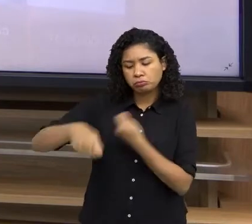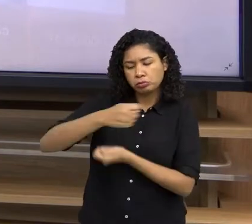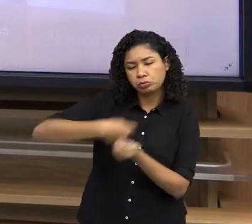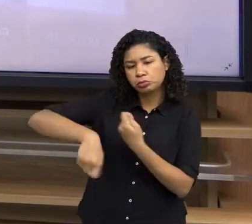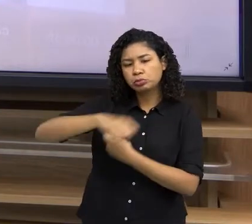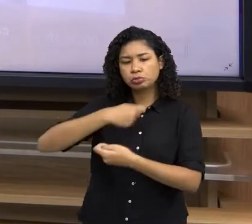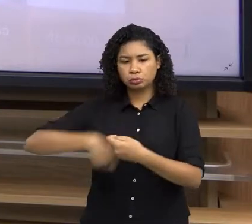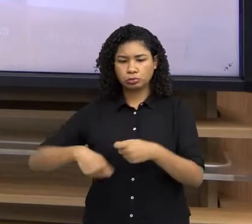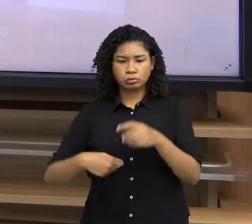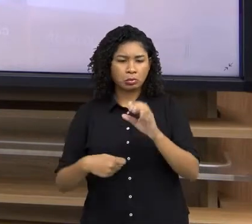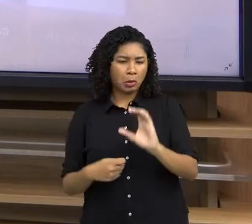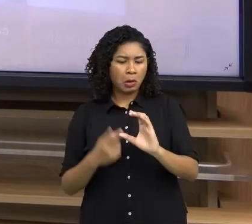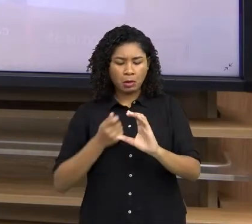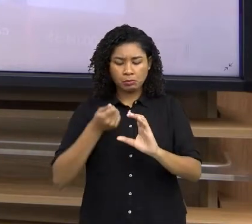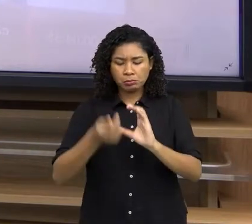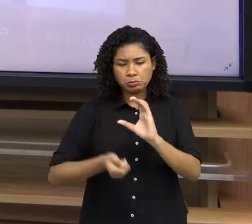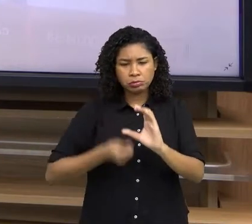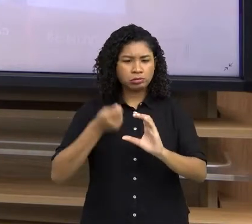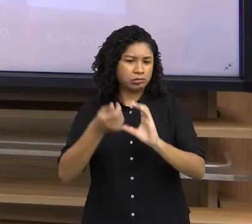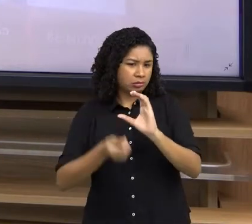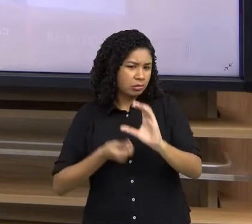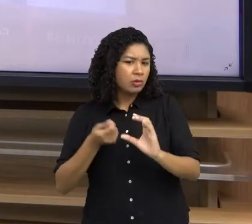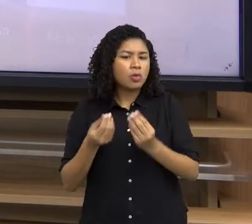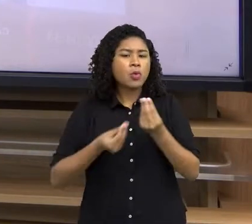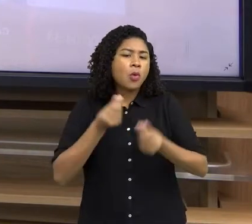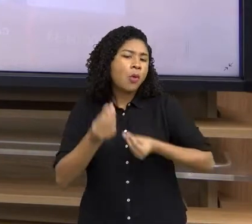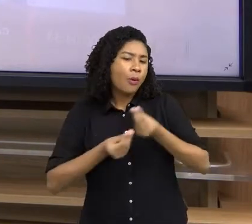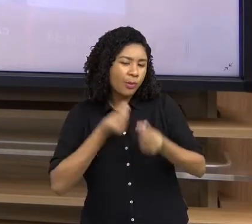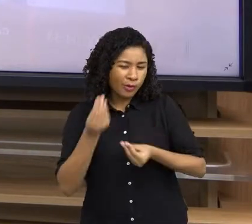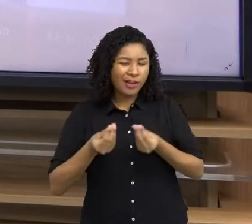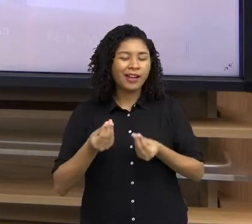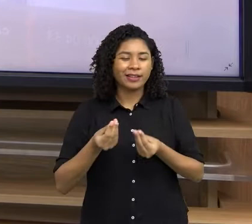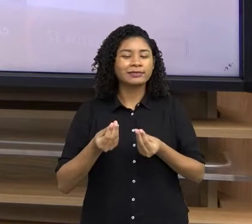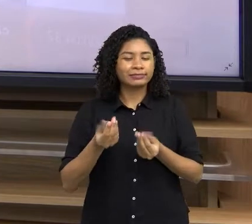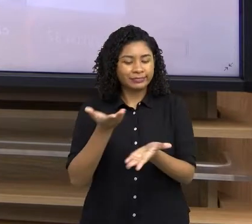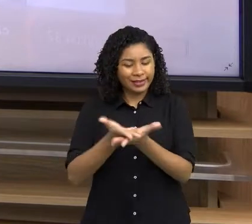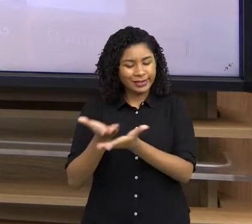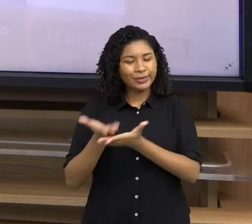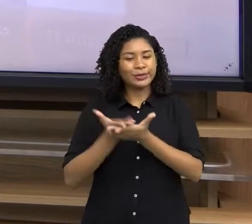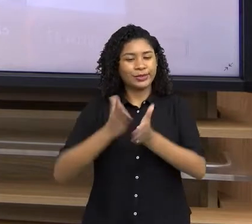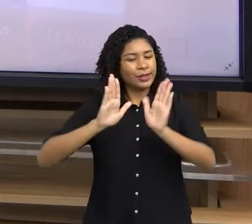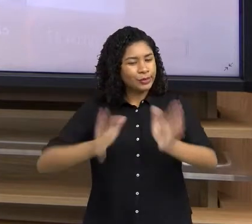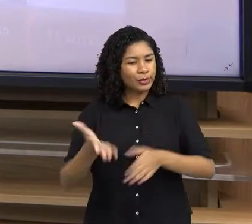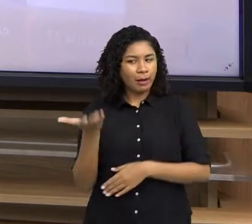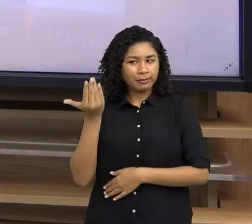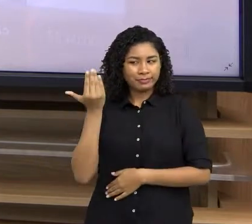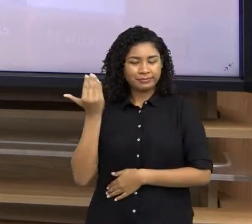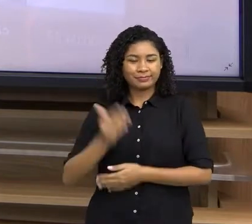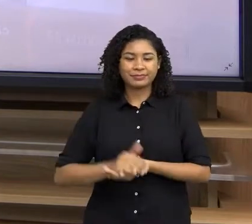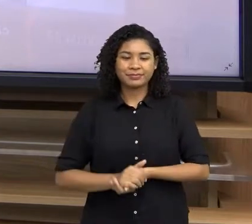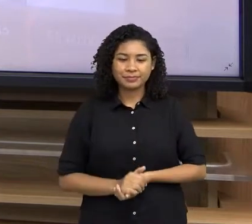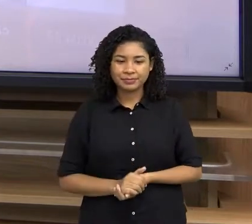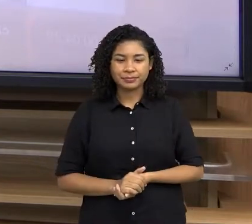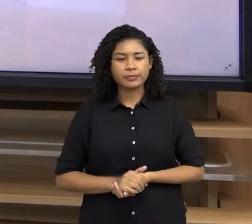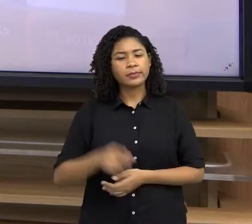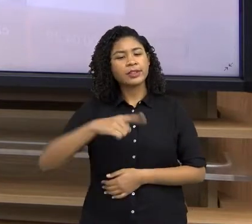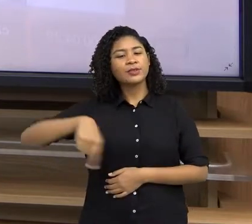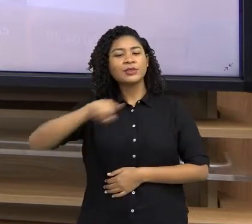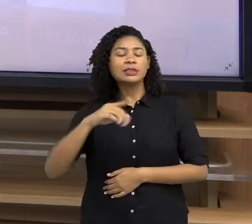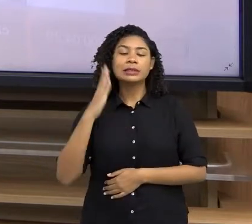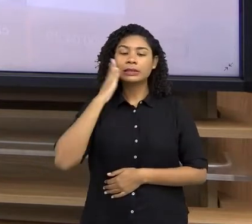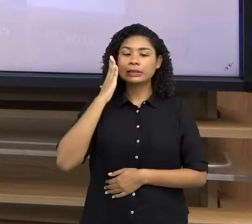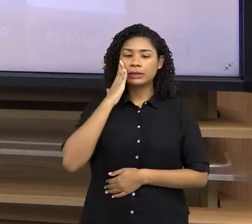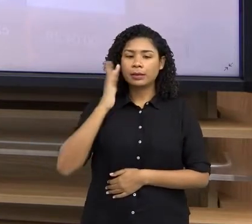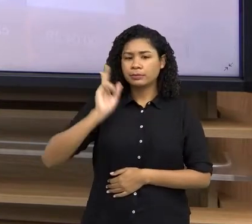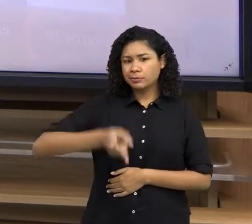sistema, nesses esquemas todos que nós conhecemos e que nós vimos na última aula. Como a gente já sabe, todo praticando,